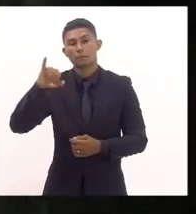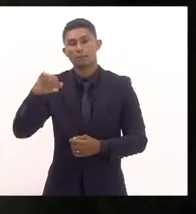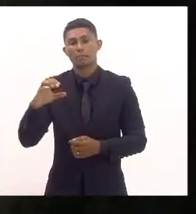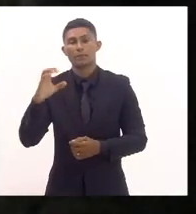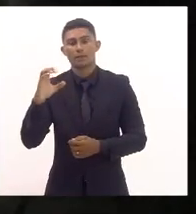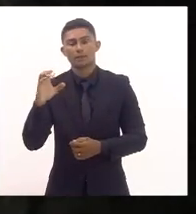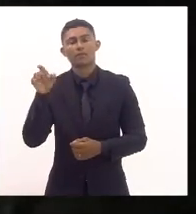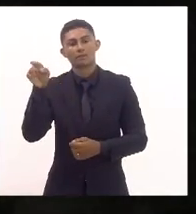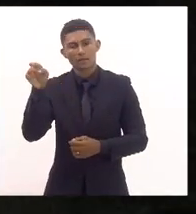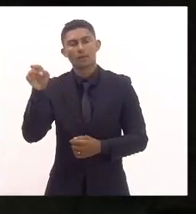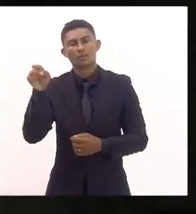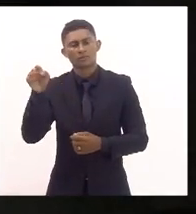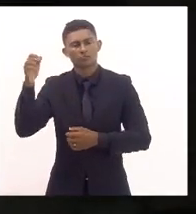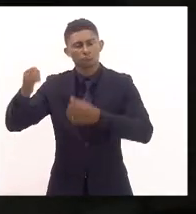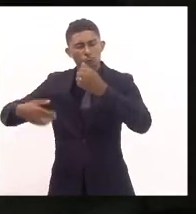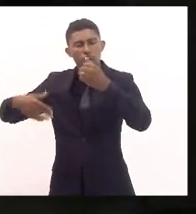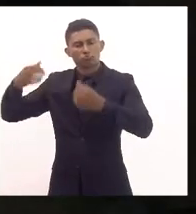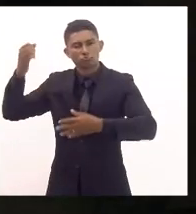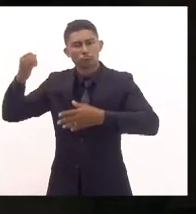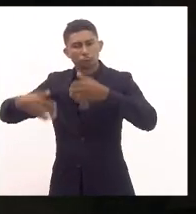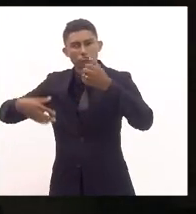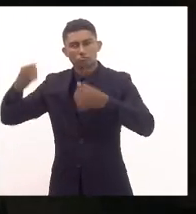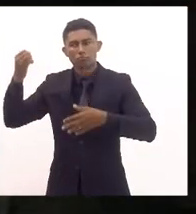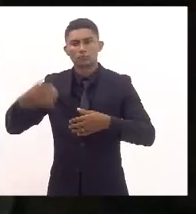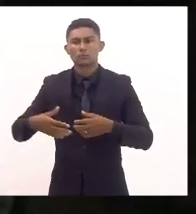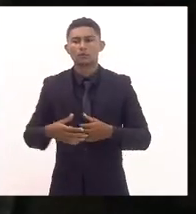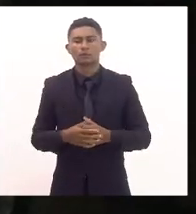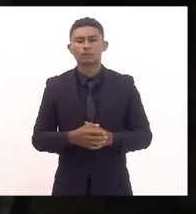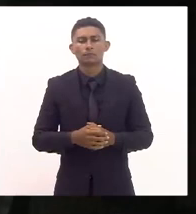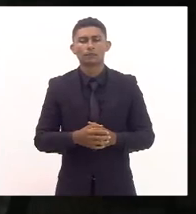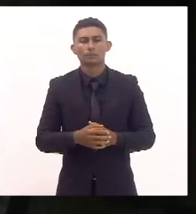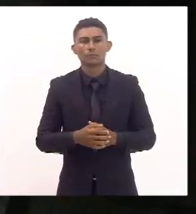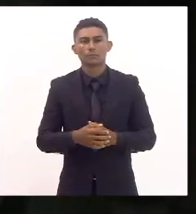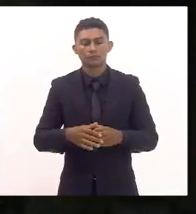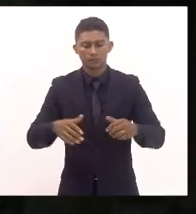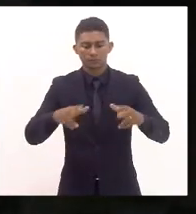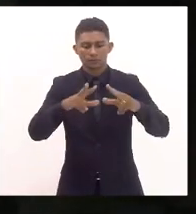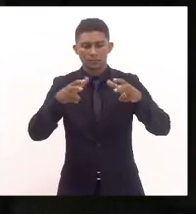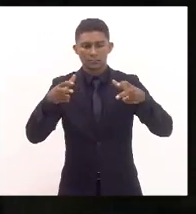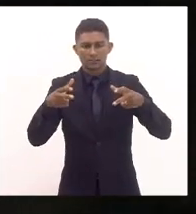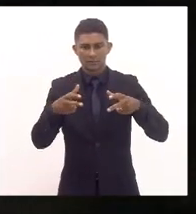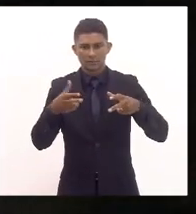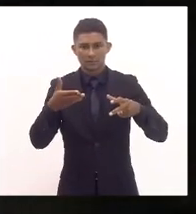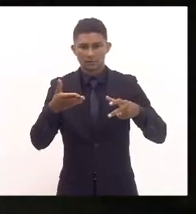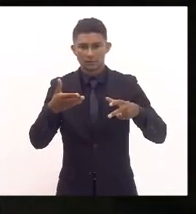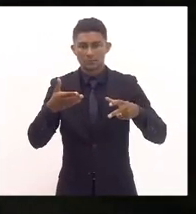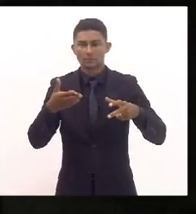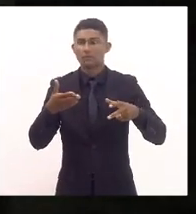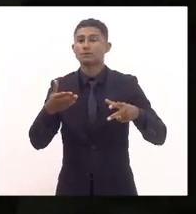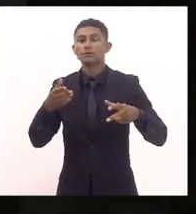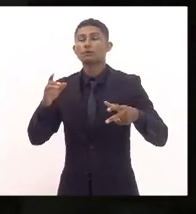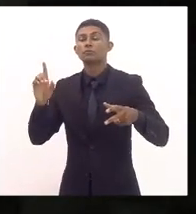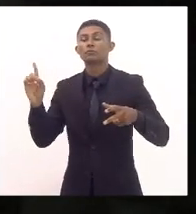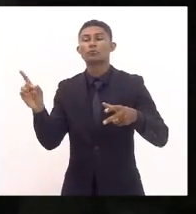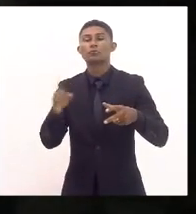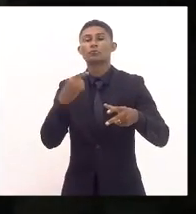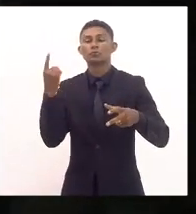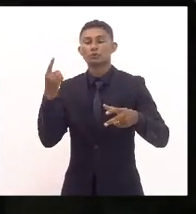oportunidade de esplanar aqui sobre a comissão que participamos